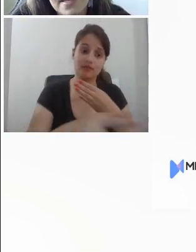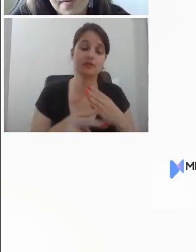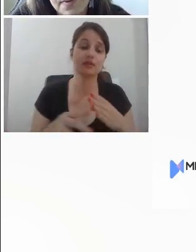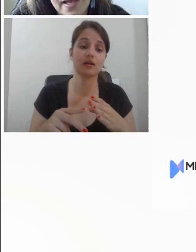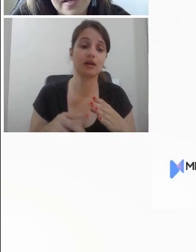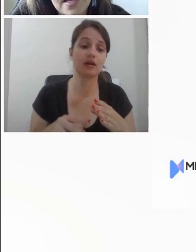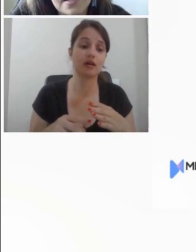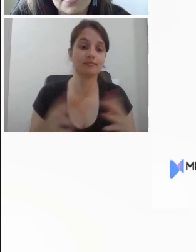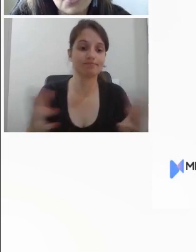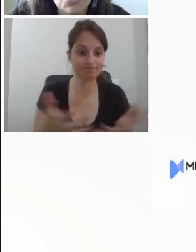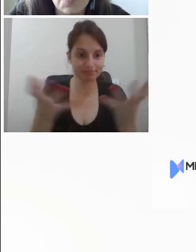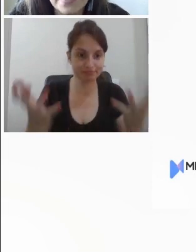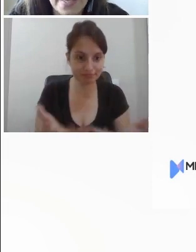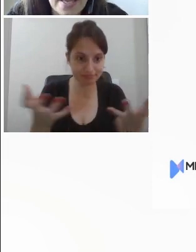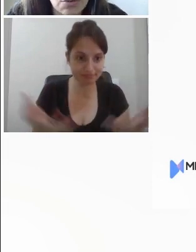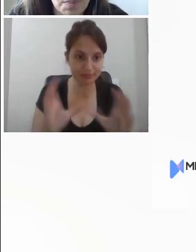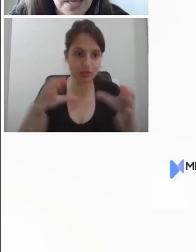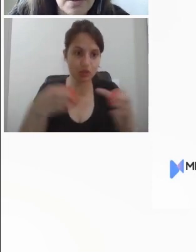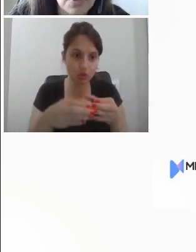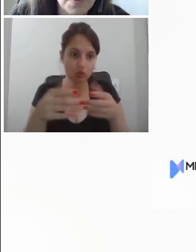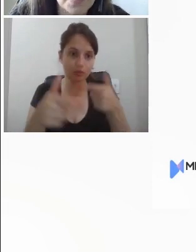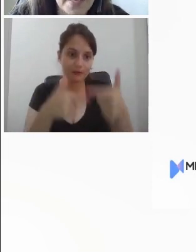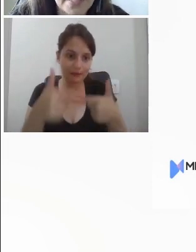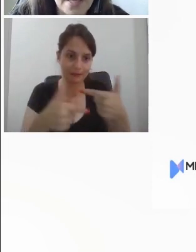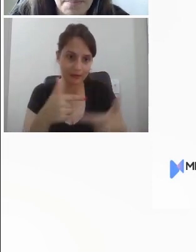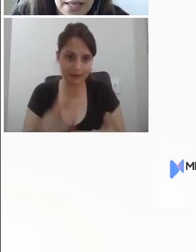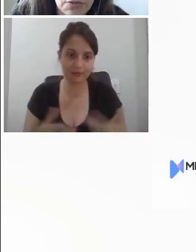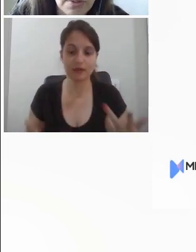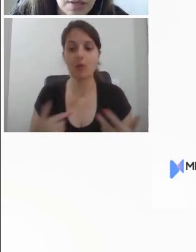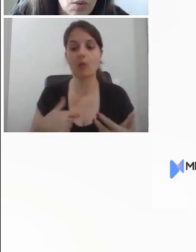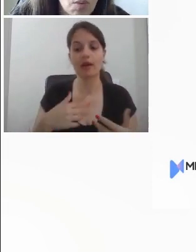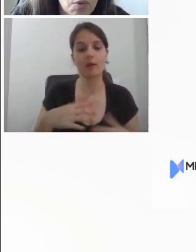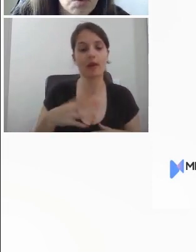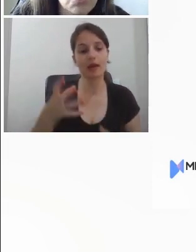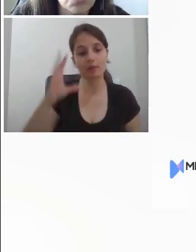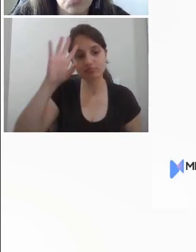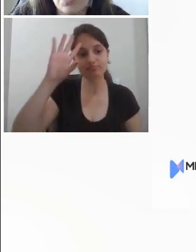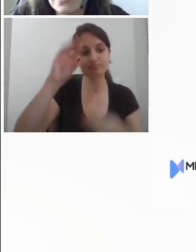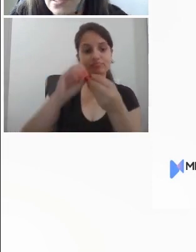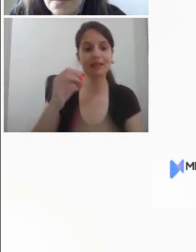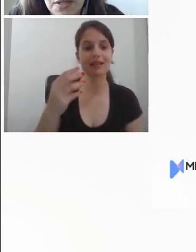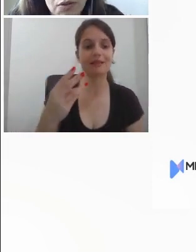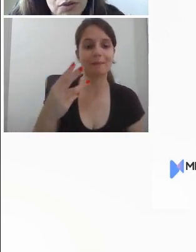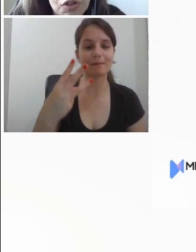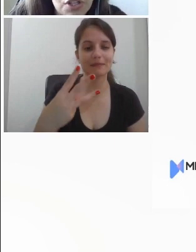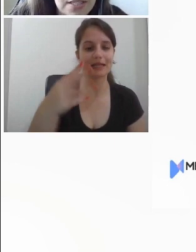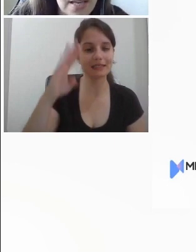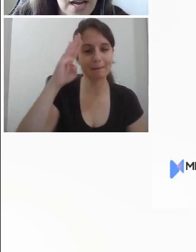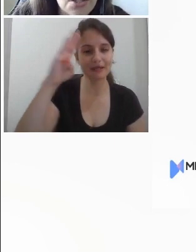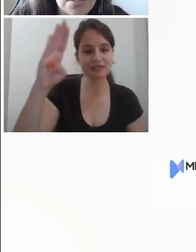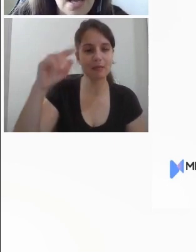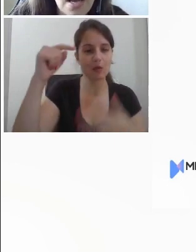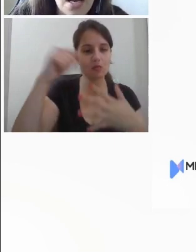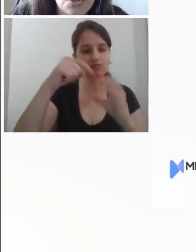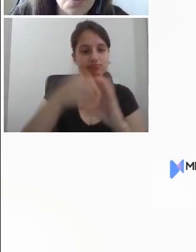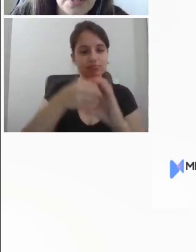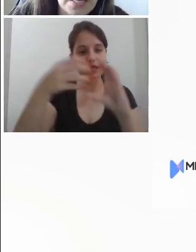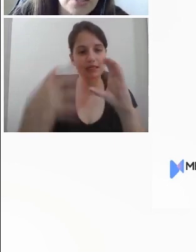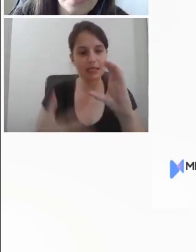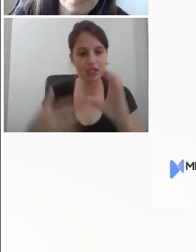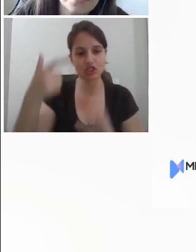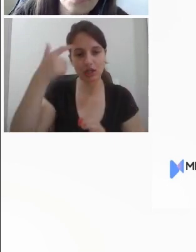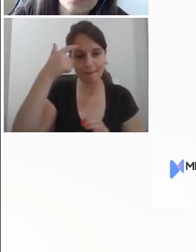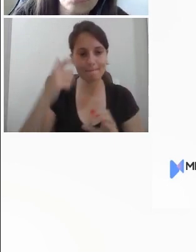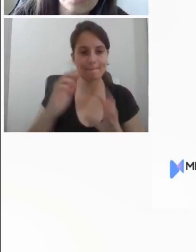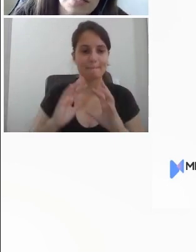mais a equipe né então se a gente tivesse que resumir os principais elementos em comum de todas as metodologias ágeis a gente